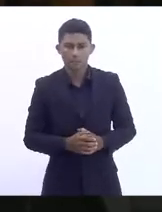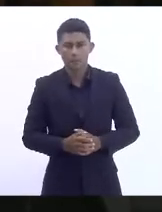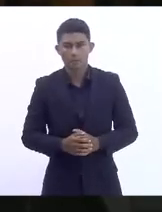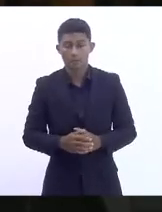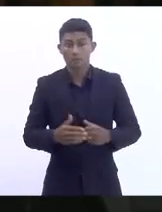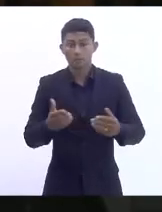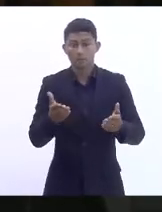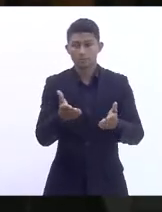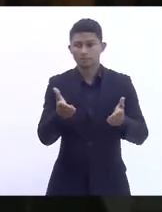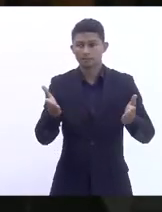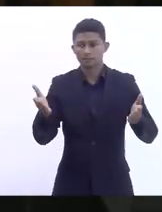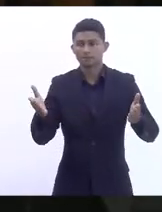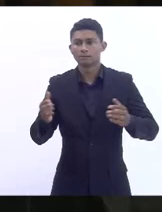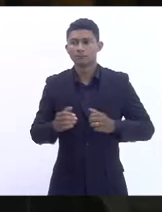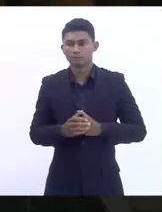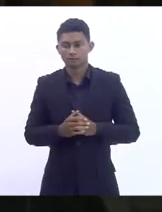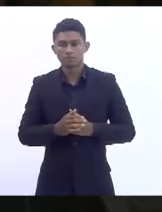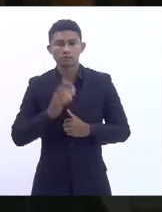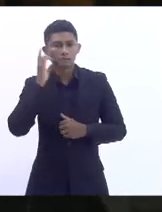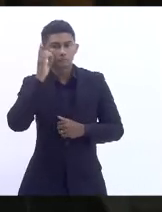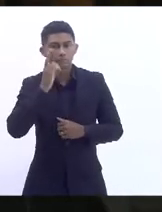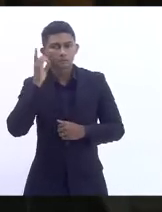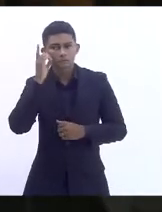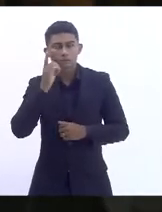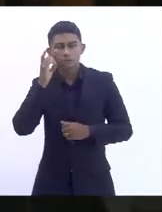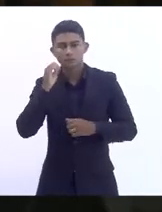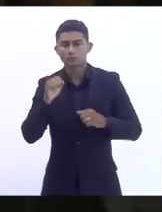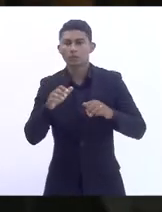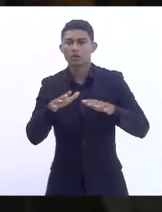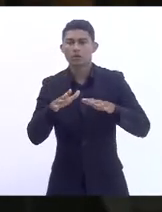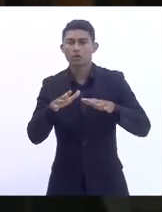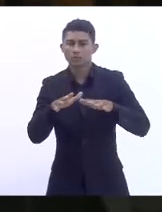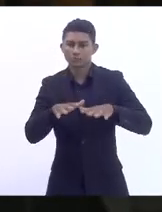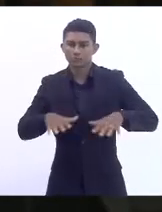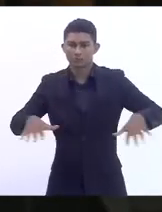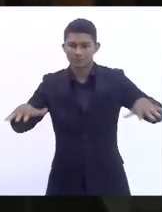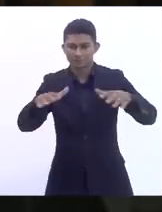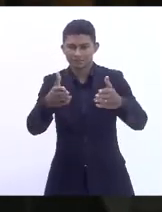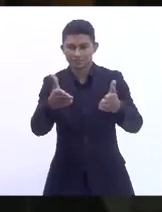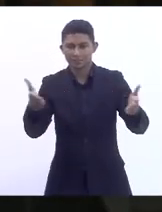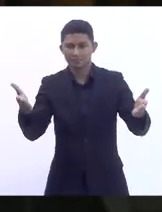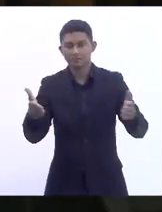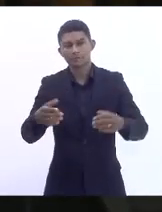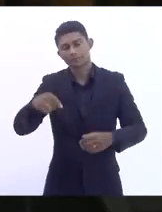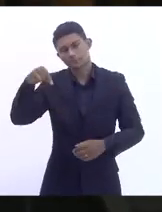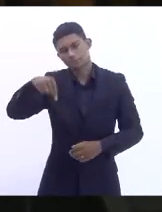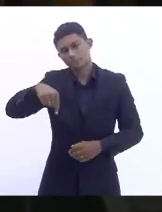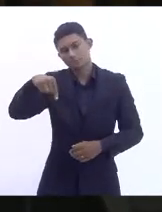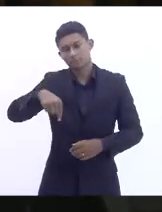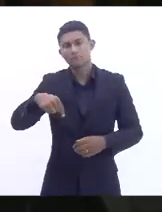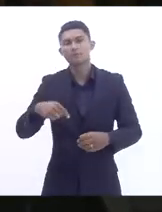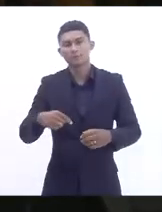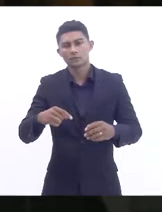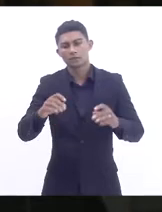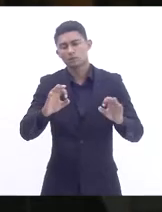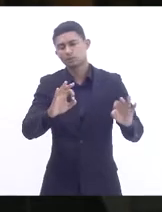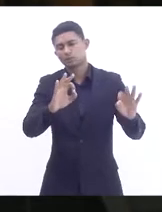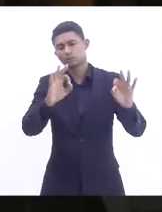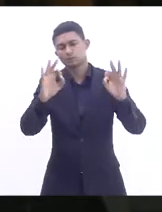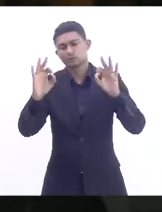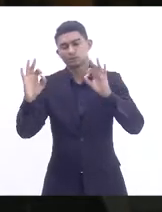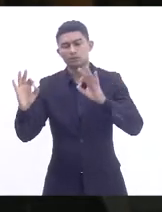senhoras e senhores deputados que assistem e